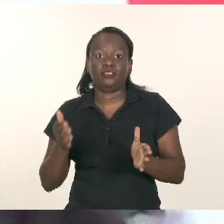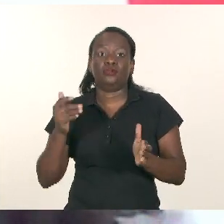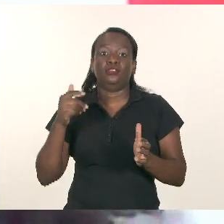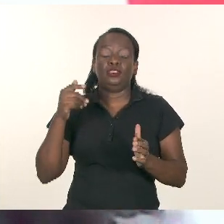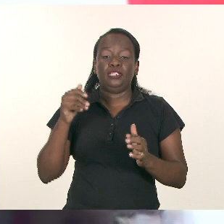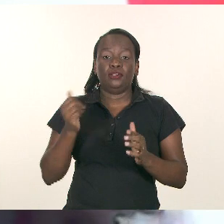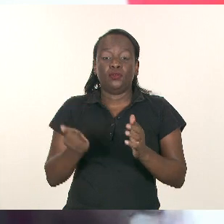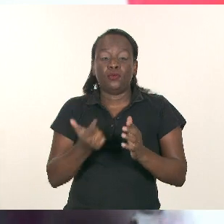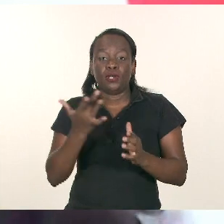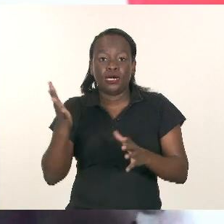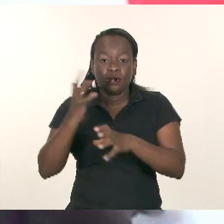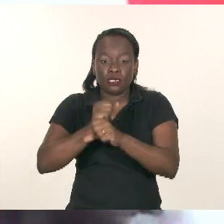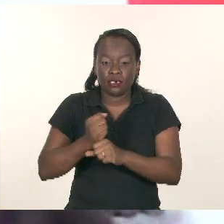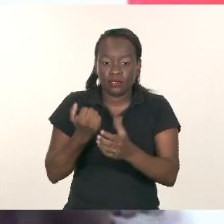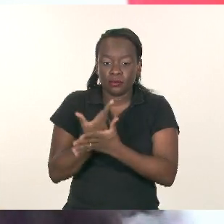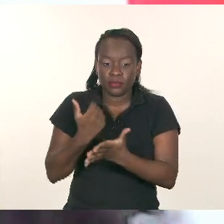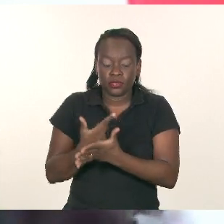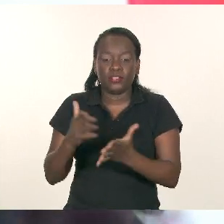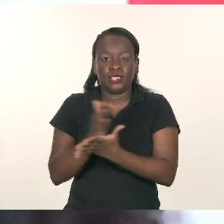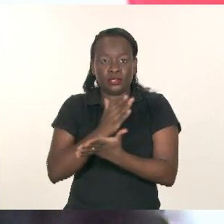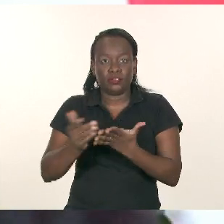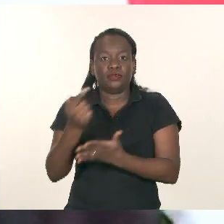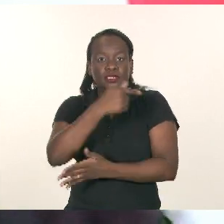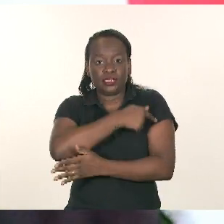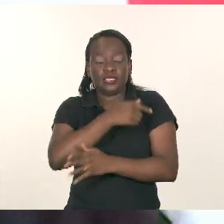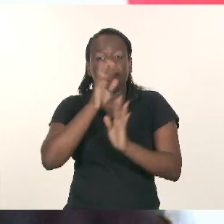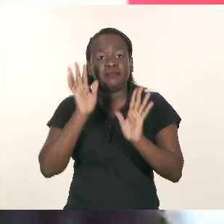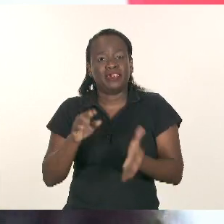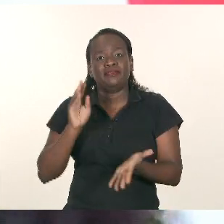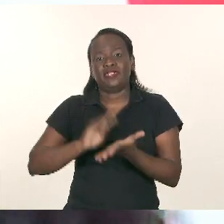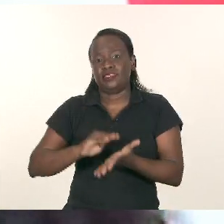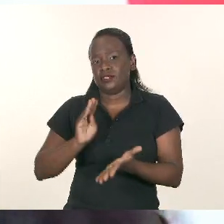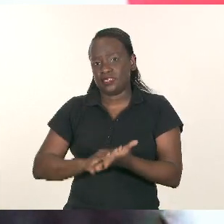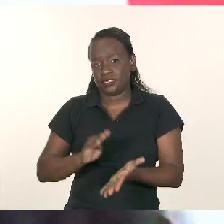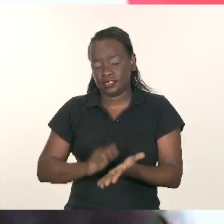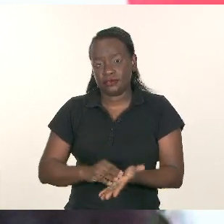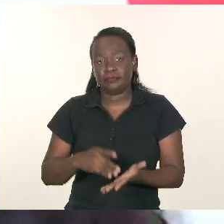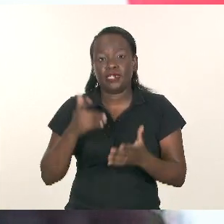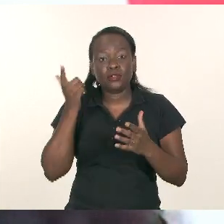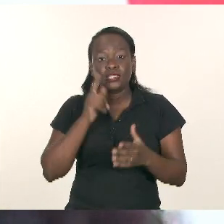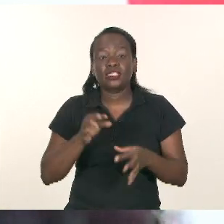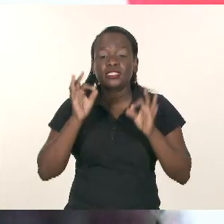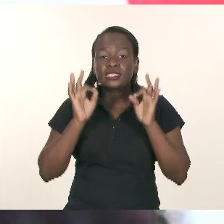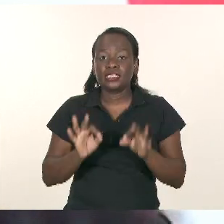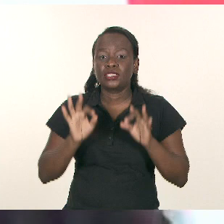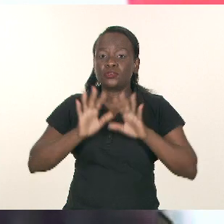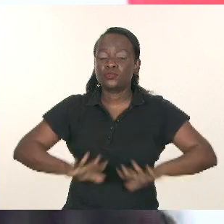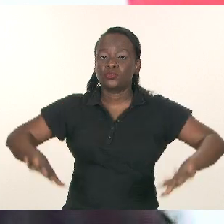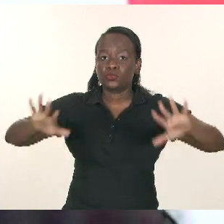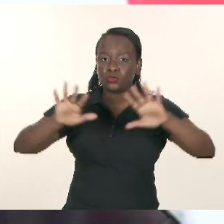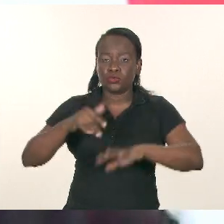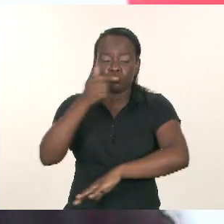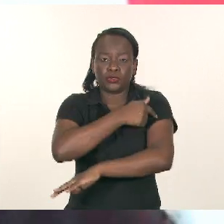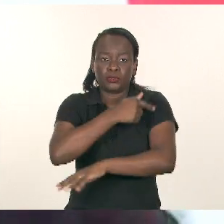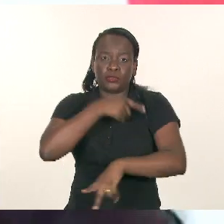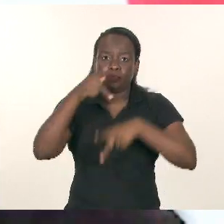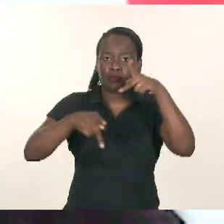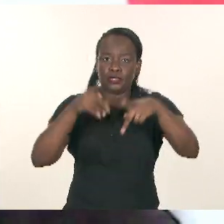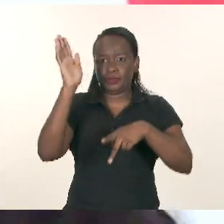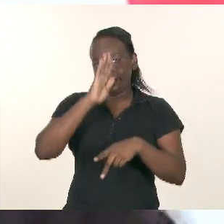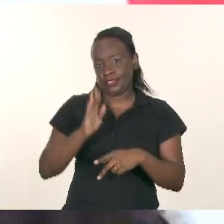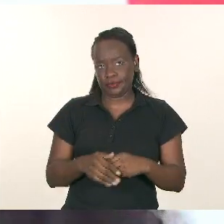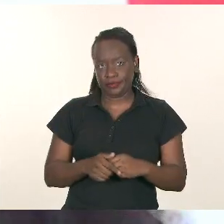uma quantidade de doses da vacina, mas que ainda é insuficiente para garantir de forma sustentável a imunização da população